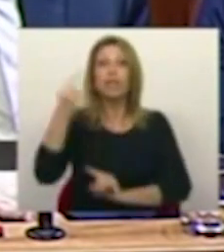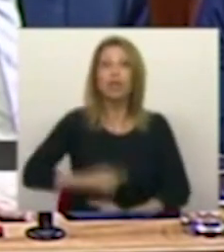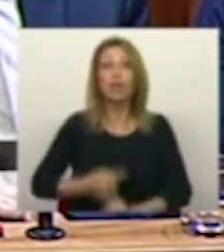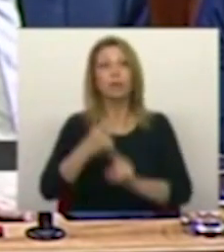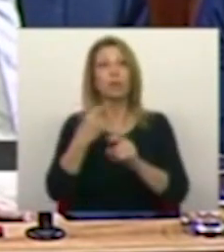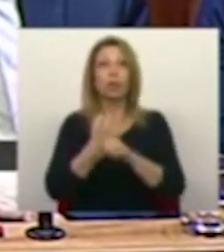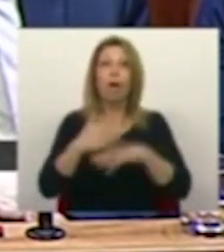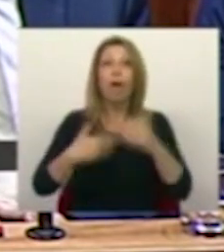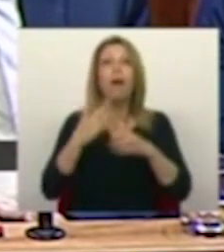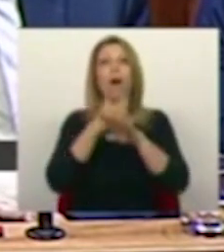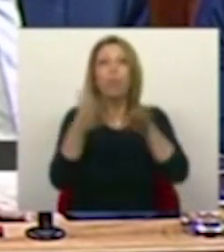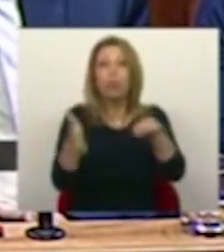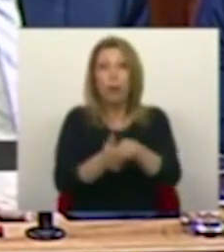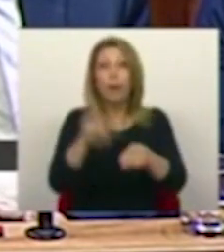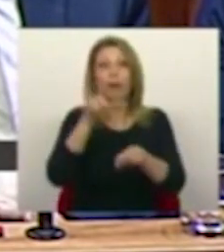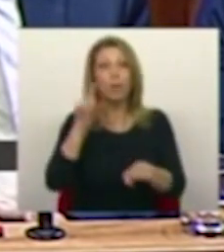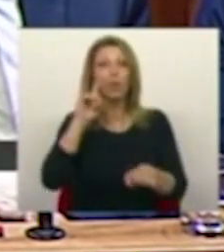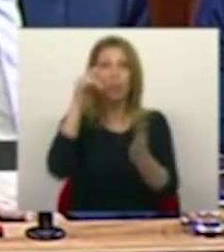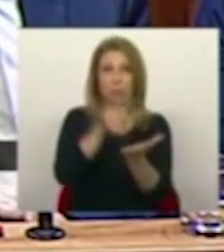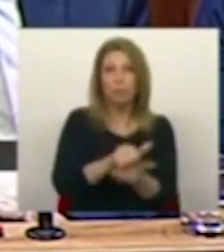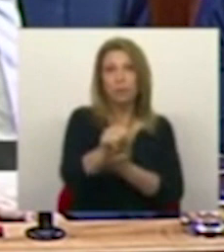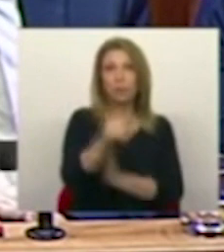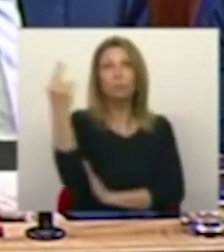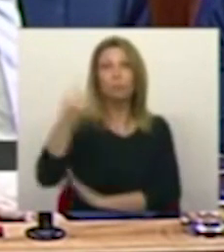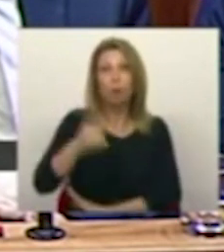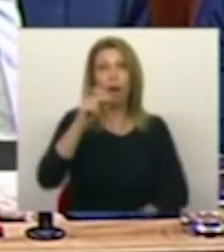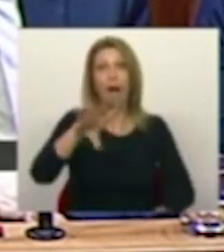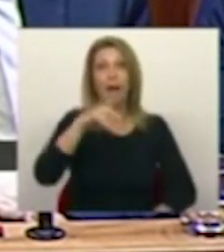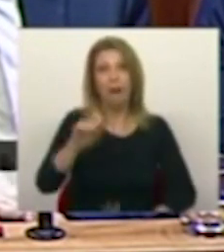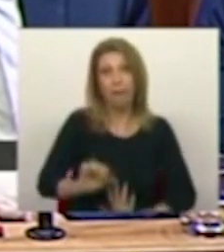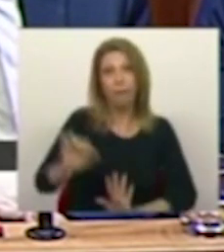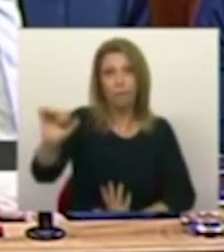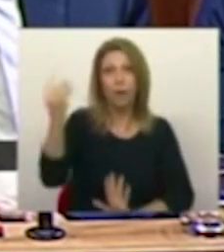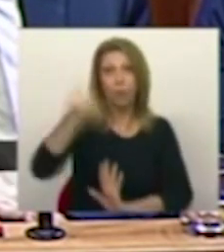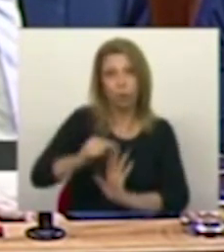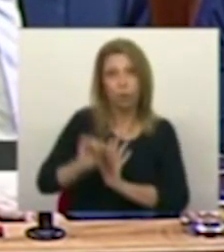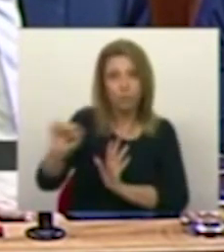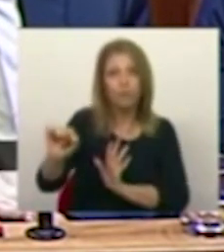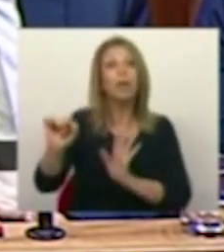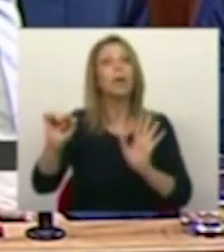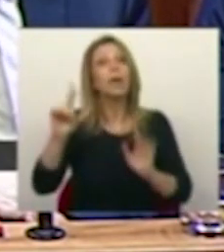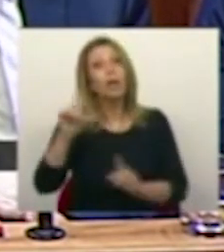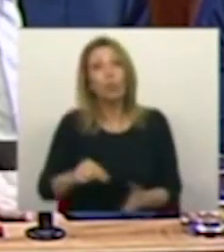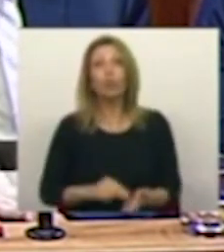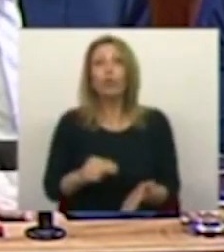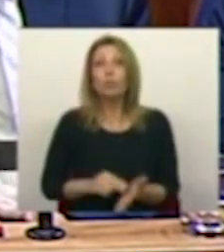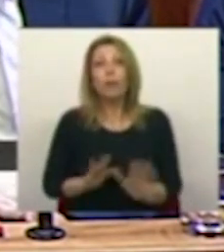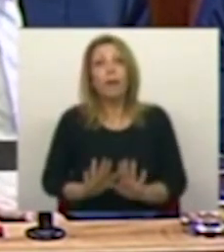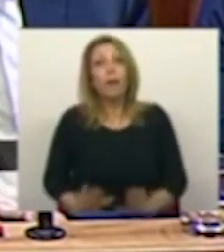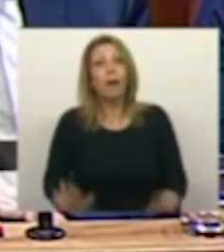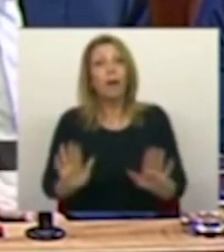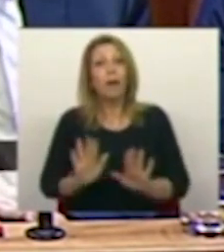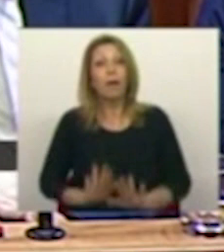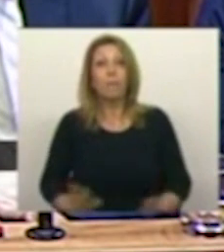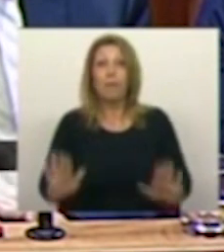e segurança aeronáutica que lhe venham a ser impostas pela ANAC e aguardar serenamente para